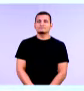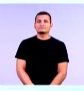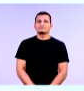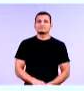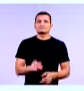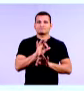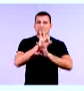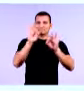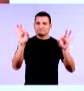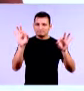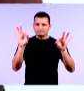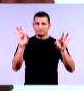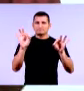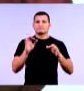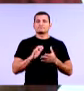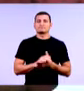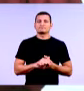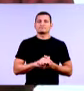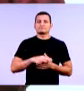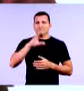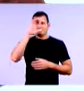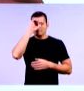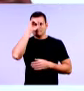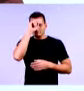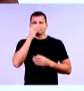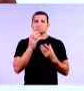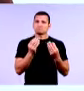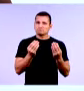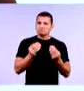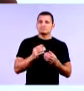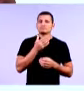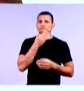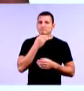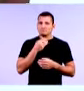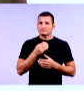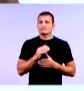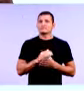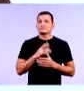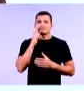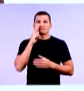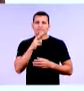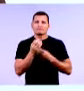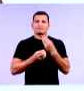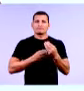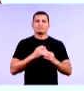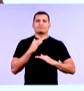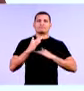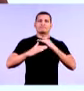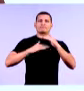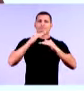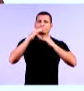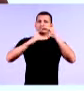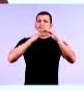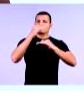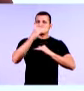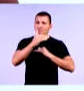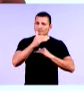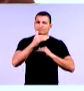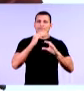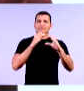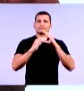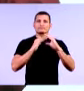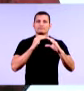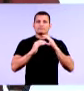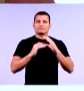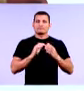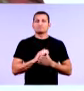Excelente, Clipe, né? Você aprendeu muito, então, viu que como foi essa evolução fantástica da comunicação.